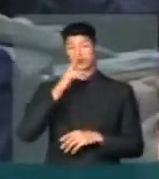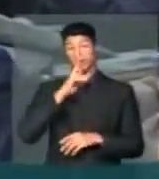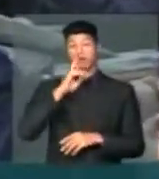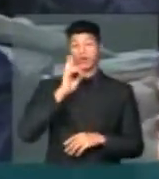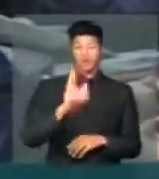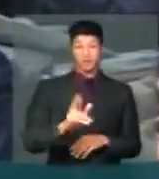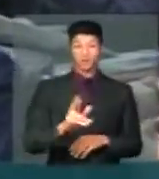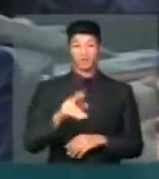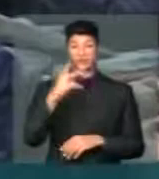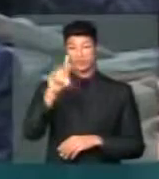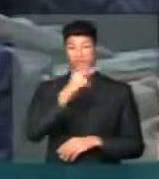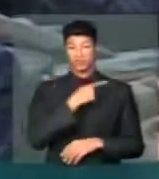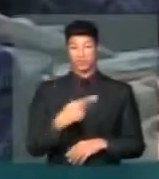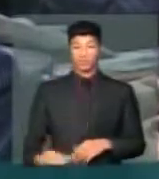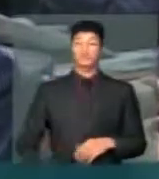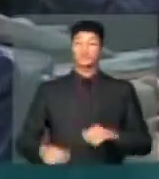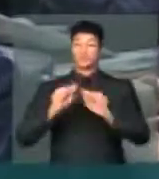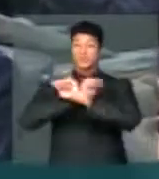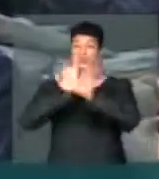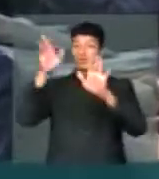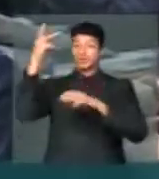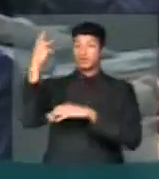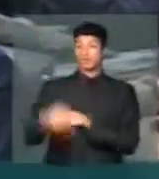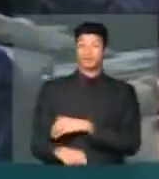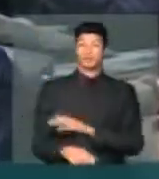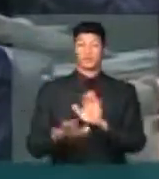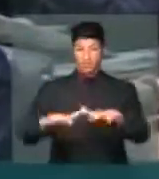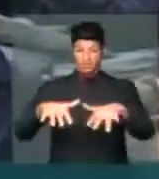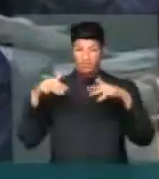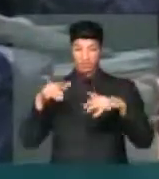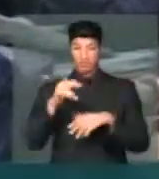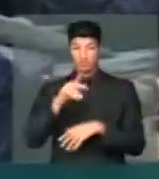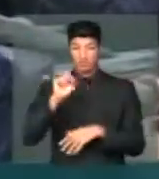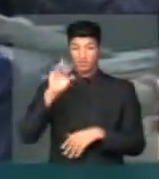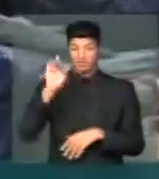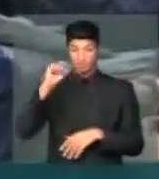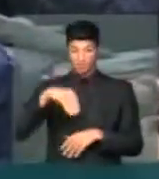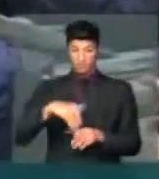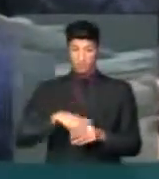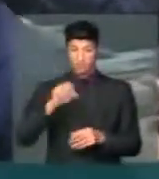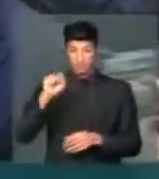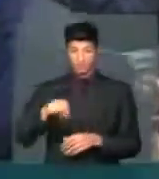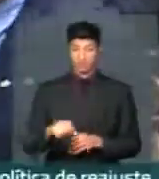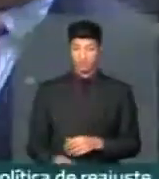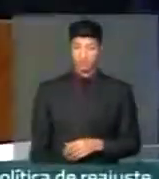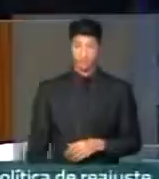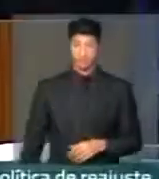responda o seu presidente, esclareça isso aqui para esse plenário. O PSDB vota sim.